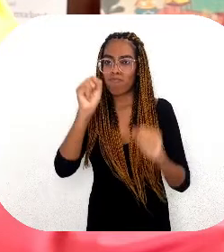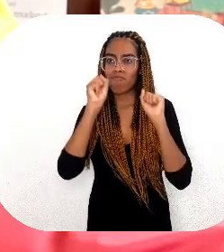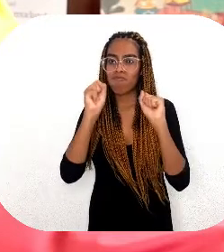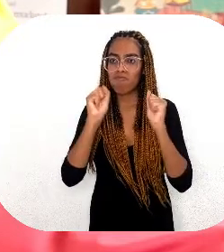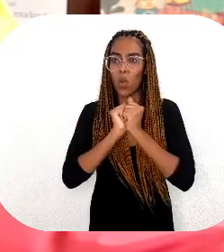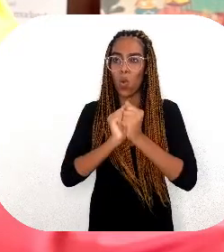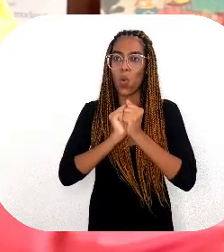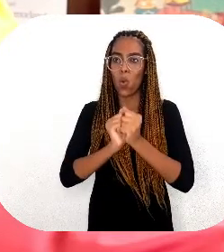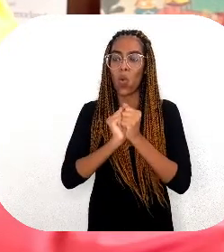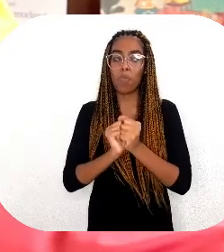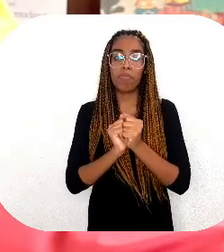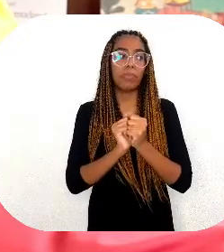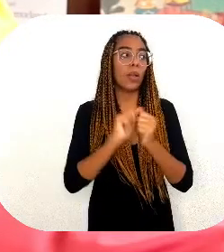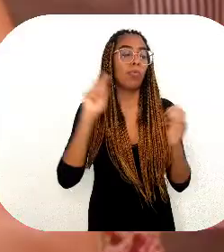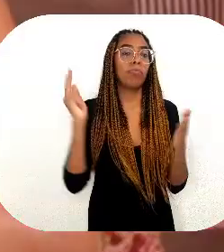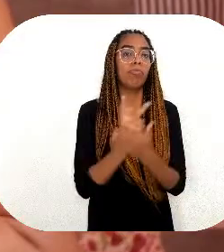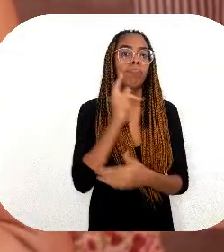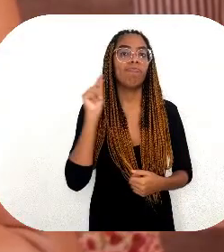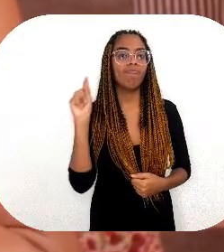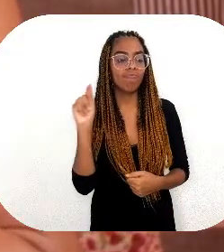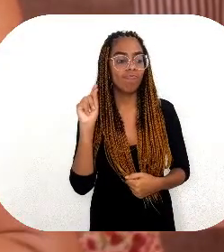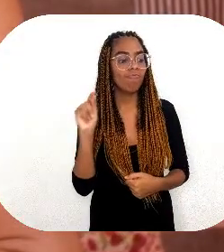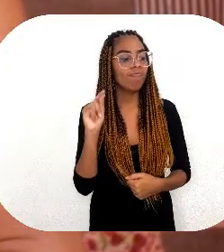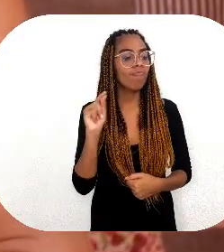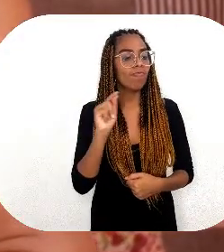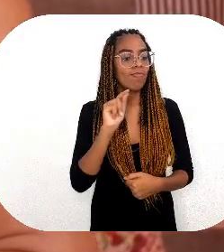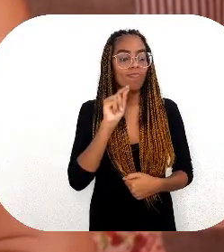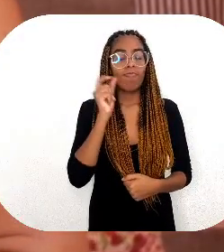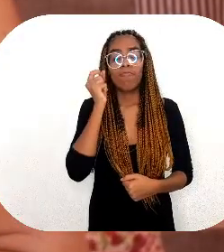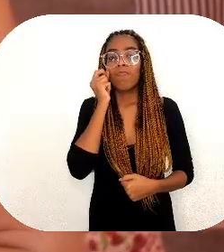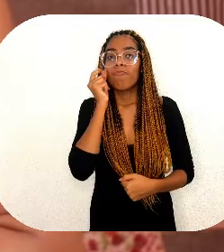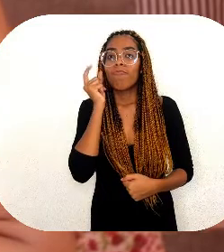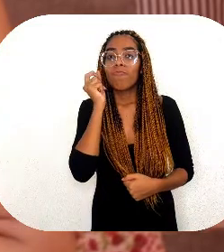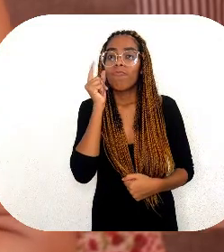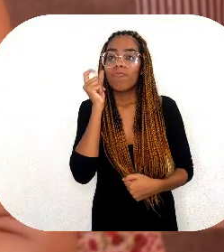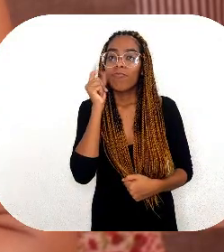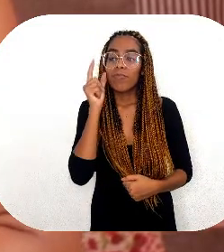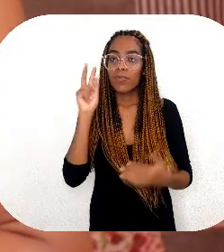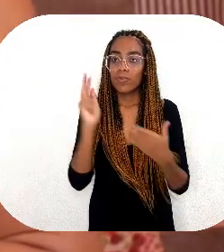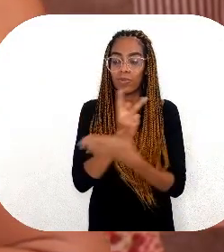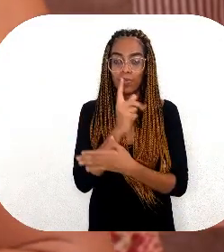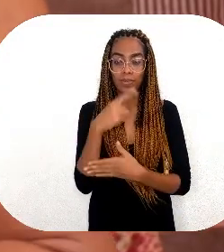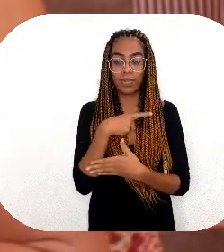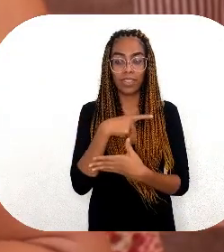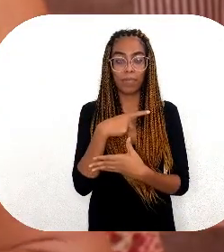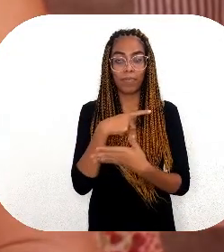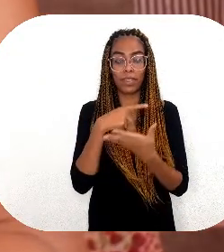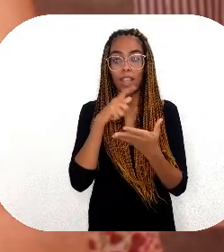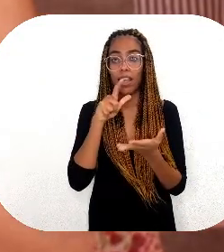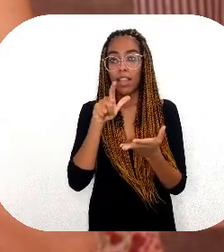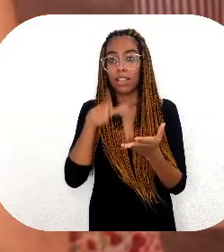eram amigos amicíssimos, inseparáveis. Até que um dia o